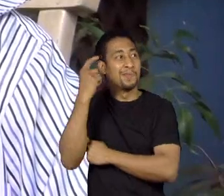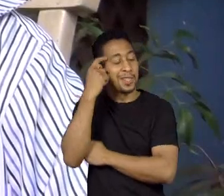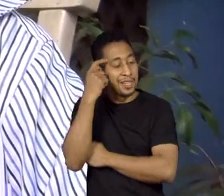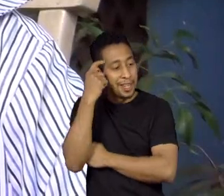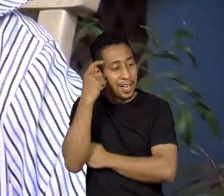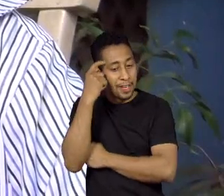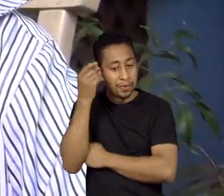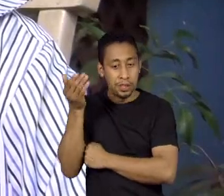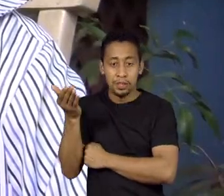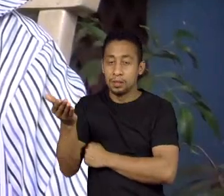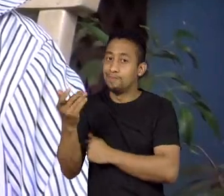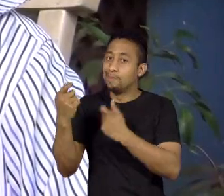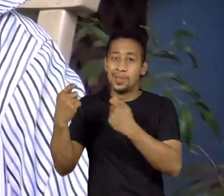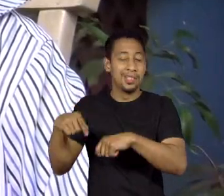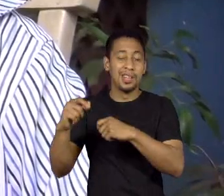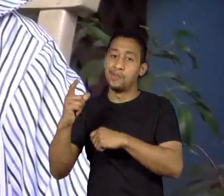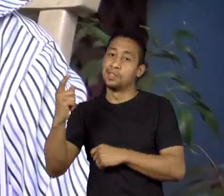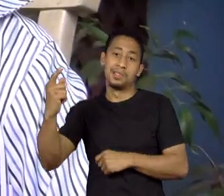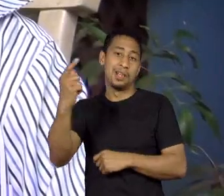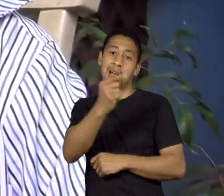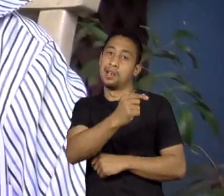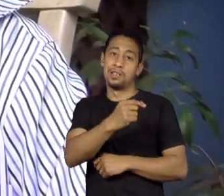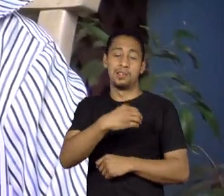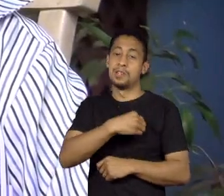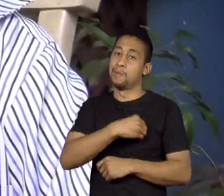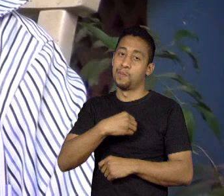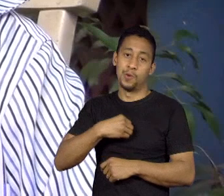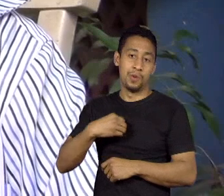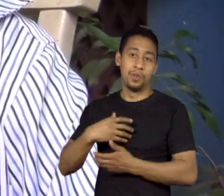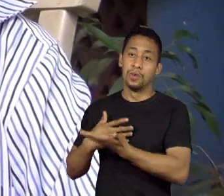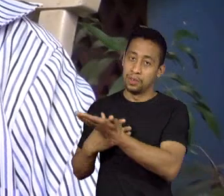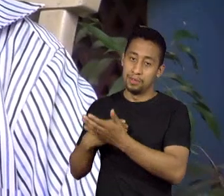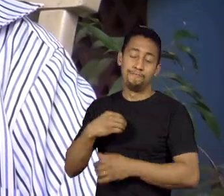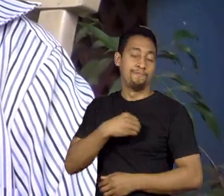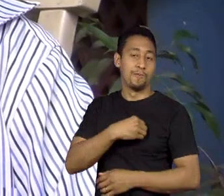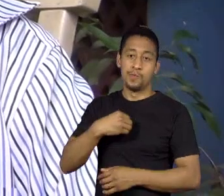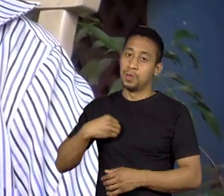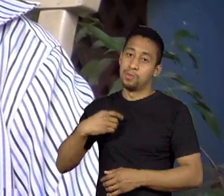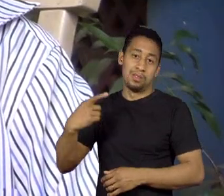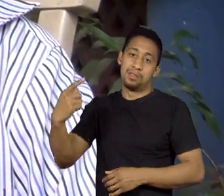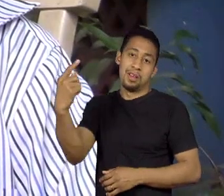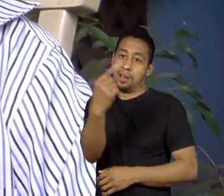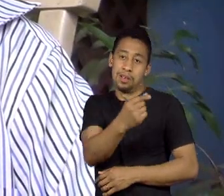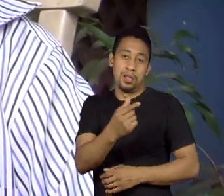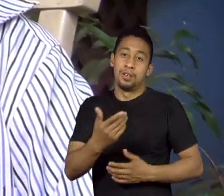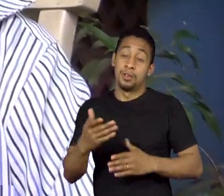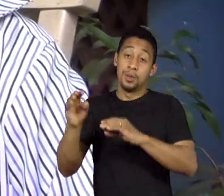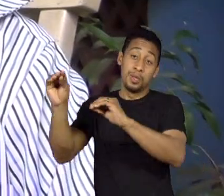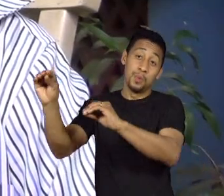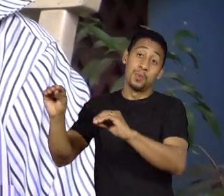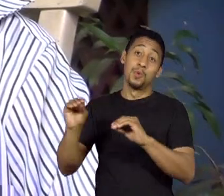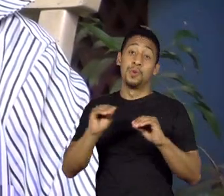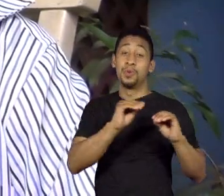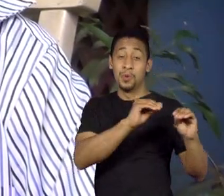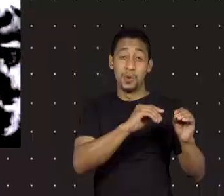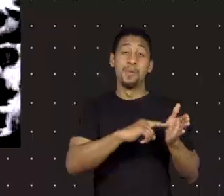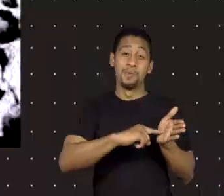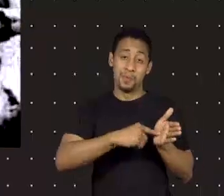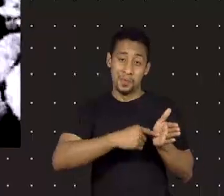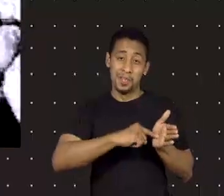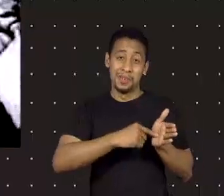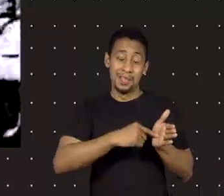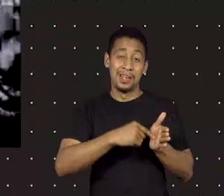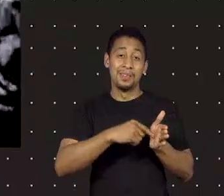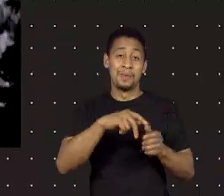deviam sair lá da Polônia e ir para outro lugar e foram para Buenos Aires.